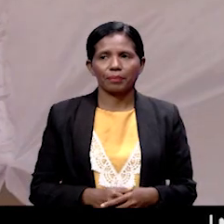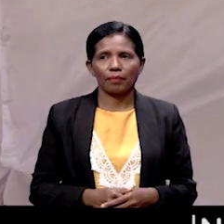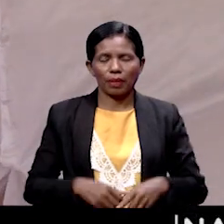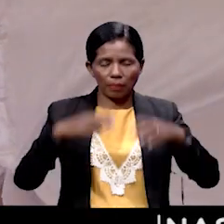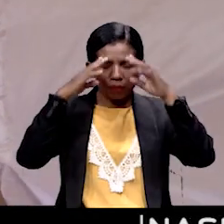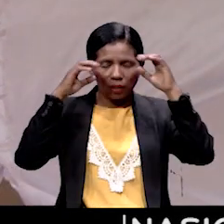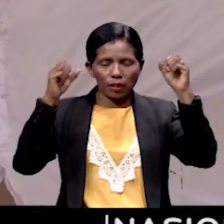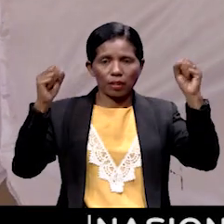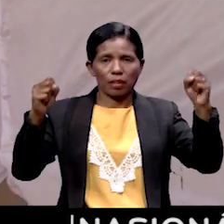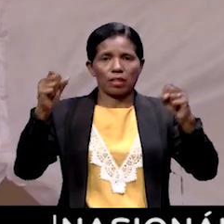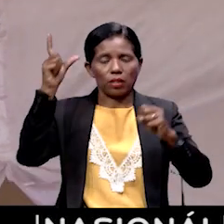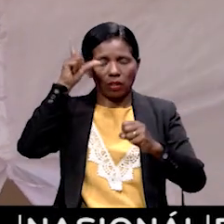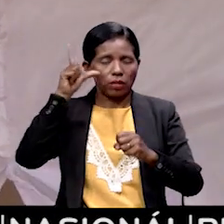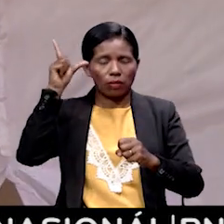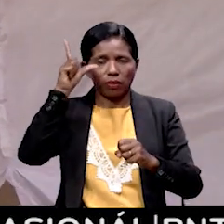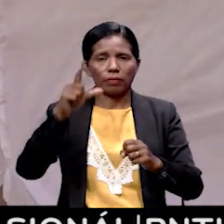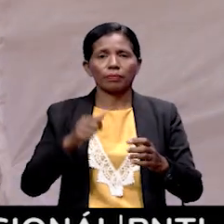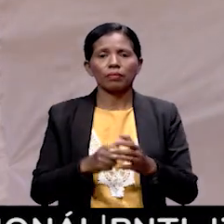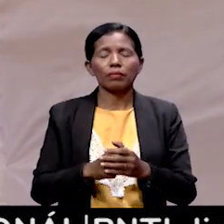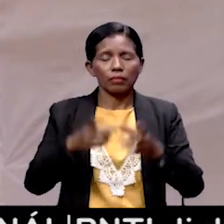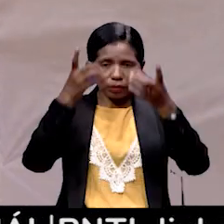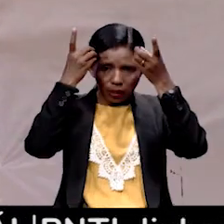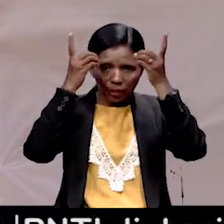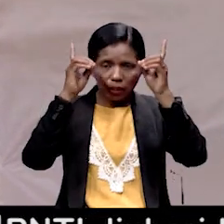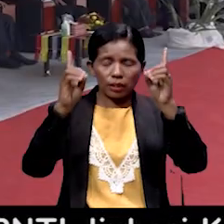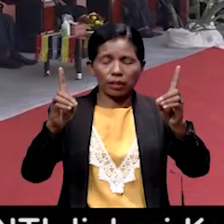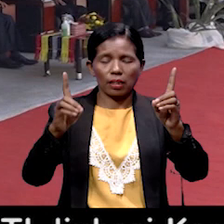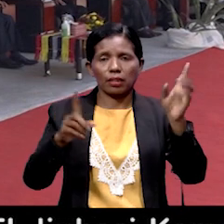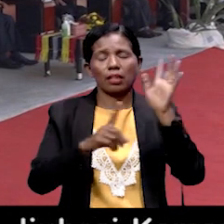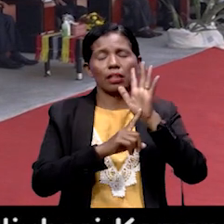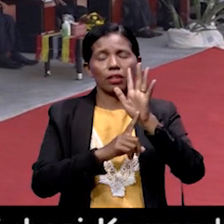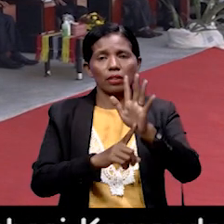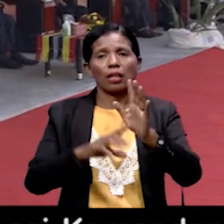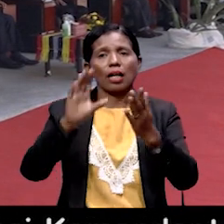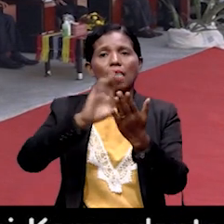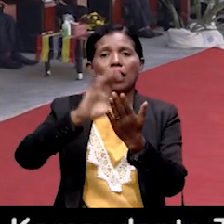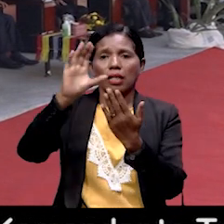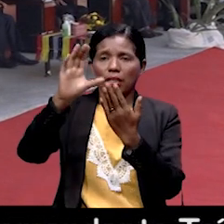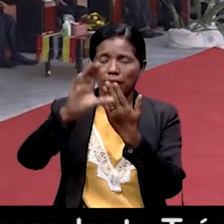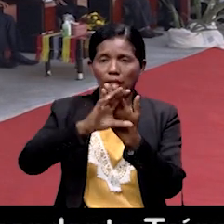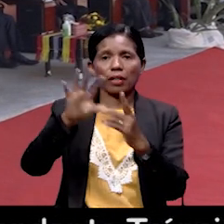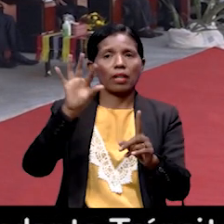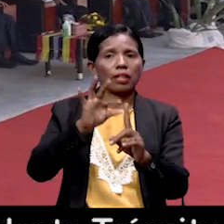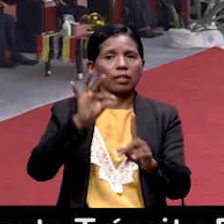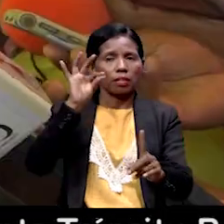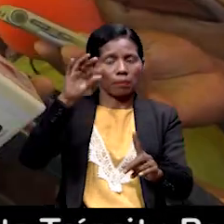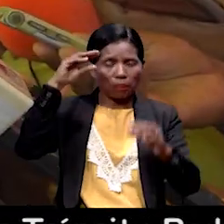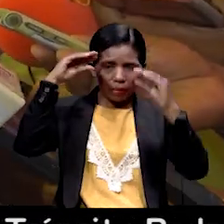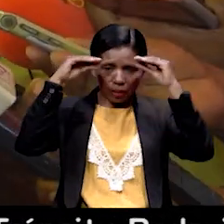Presidente da República Francisco Guterres Lolo decide se publica calendário eleição presidencial e ratina